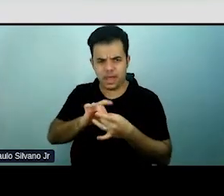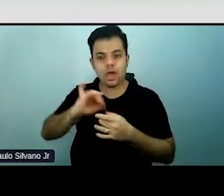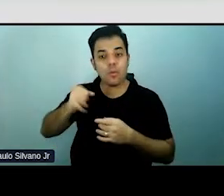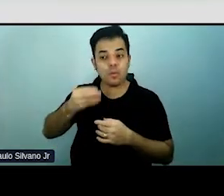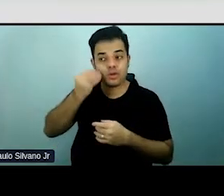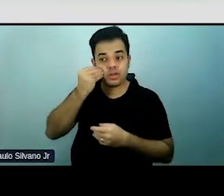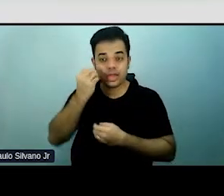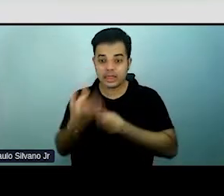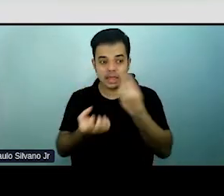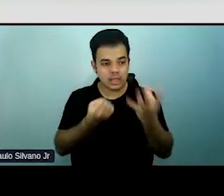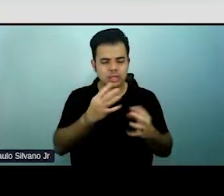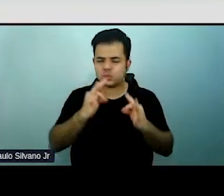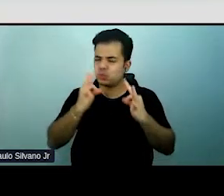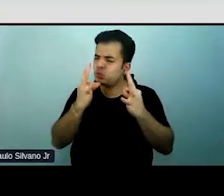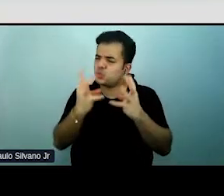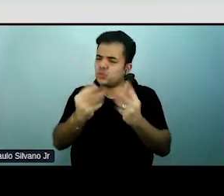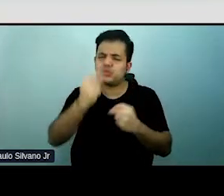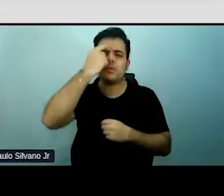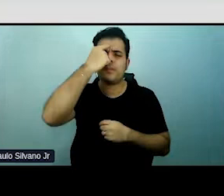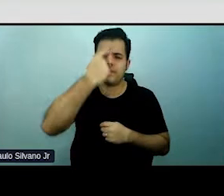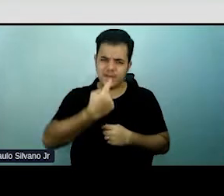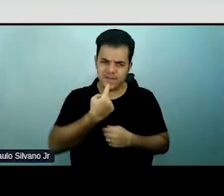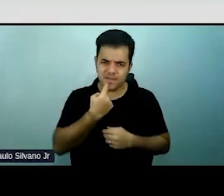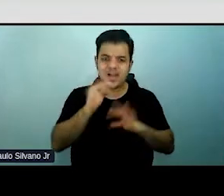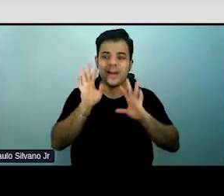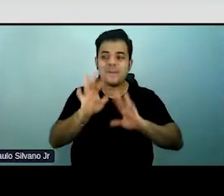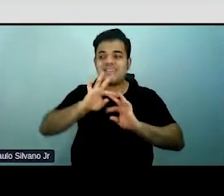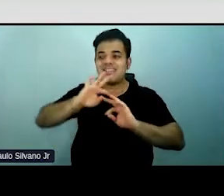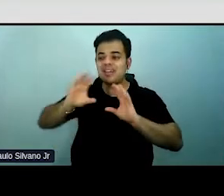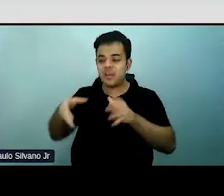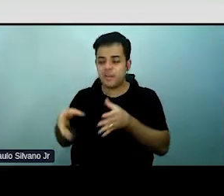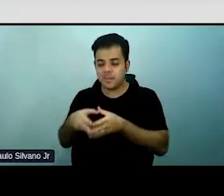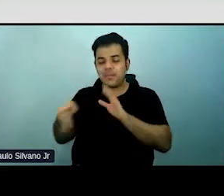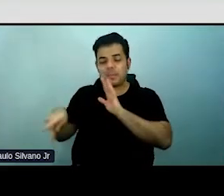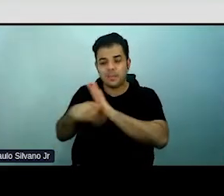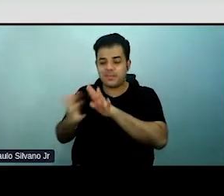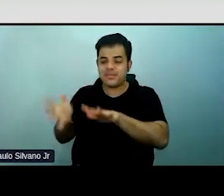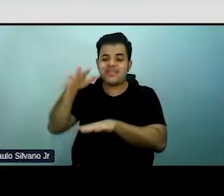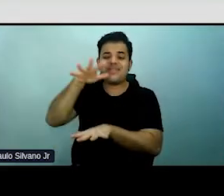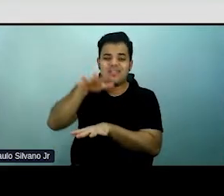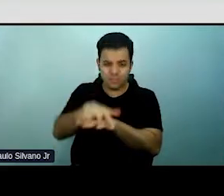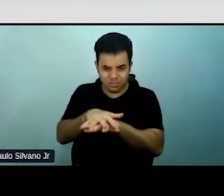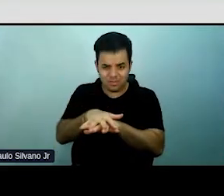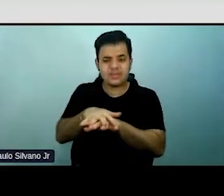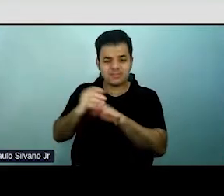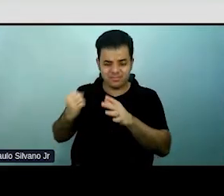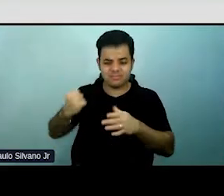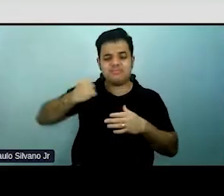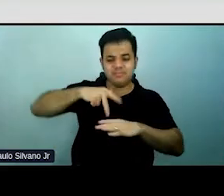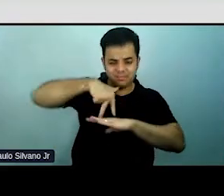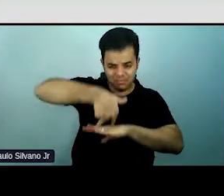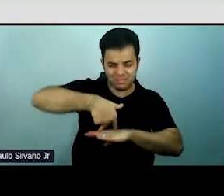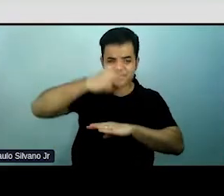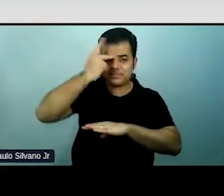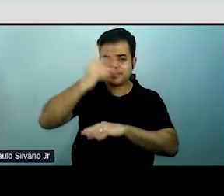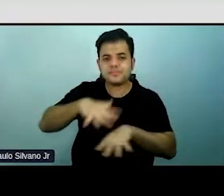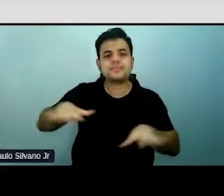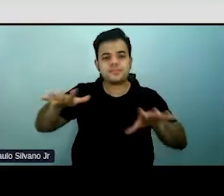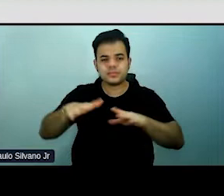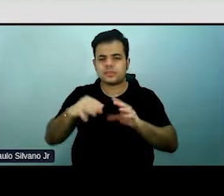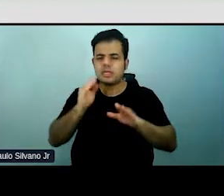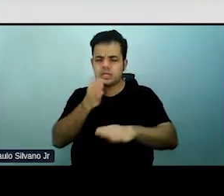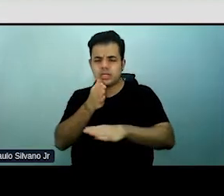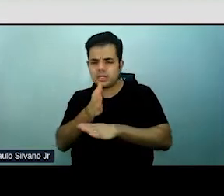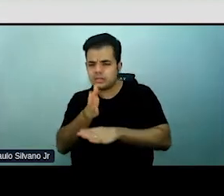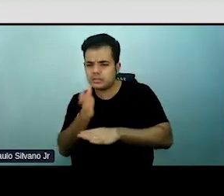oportunidades para todos os perfis, mas também na questão da inclusão e do pertencimento dessas pessoas. Então, garantir que elas tenham os mesmos